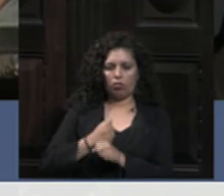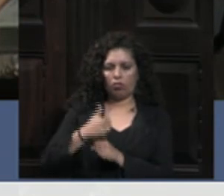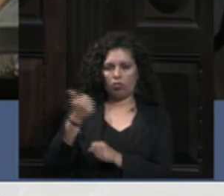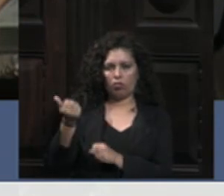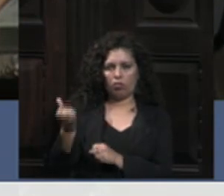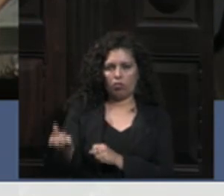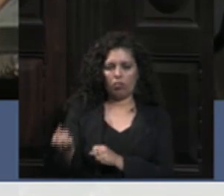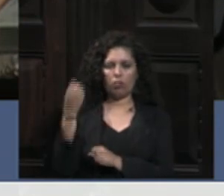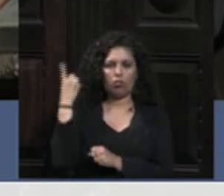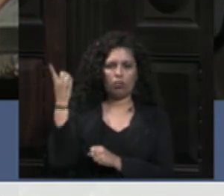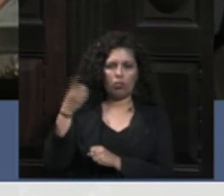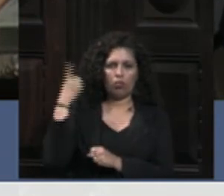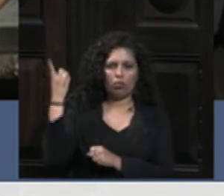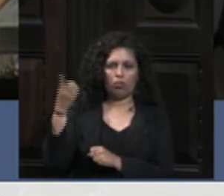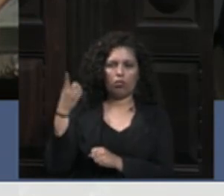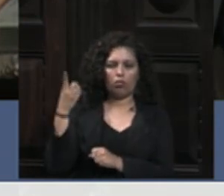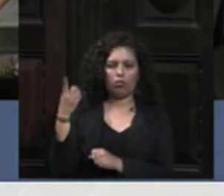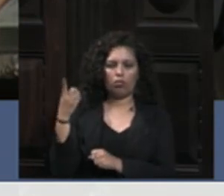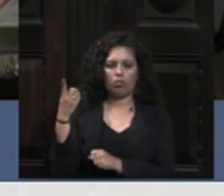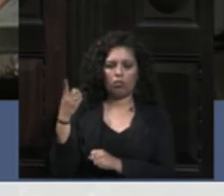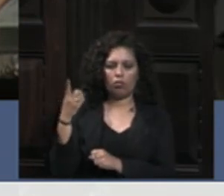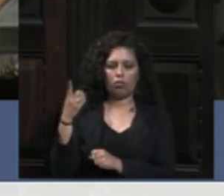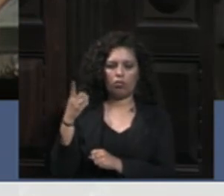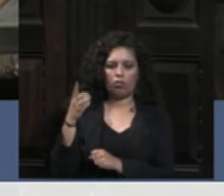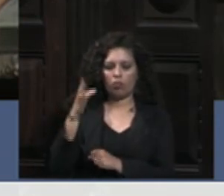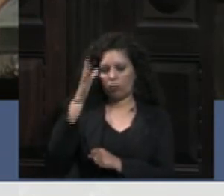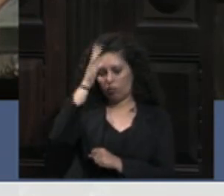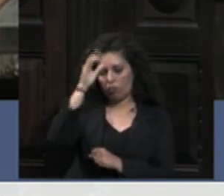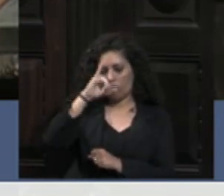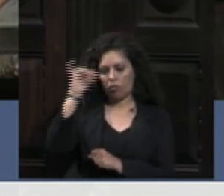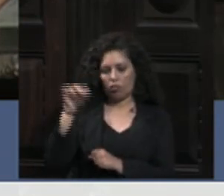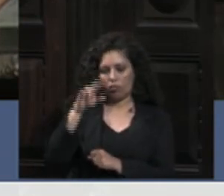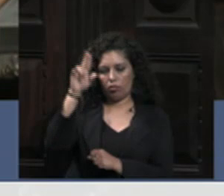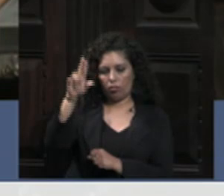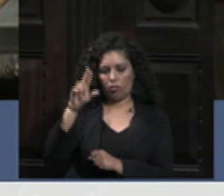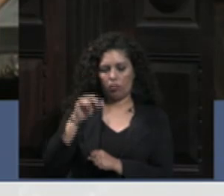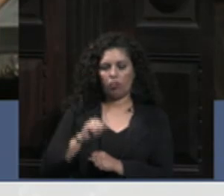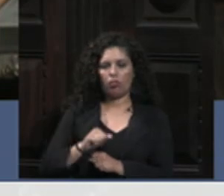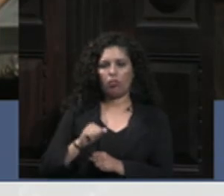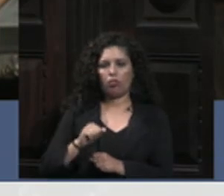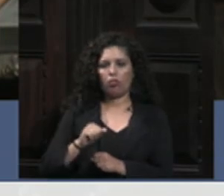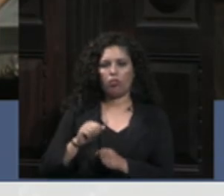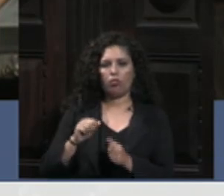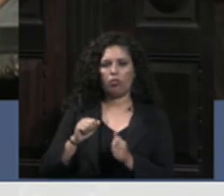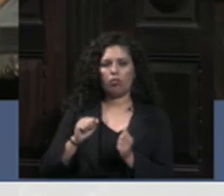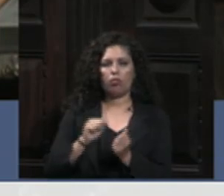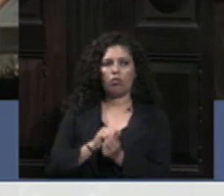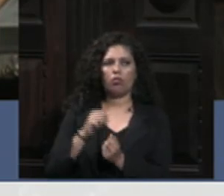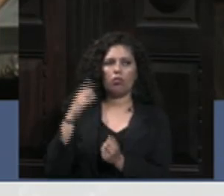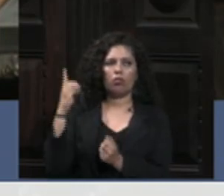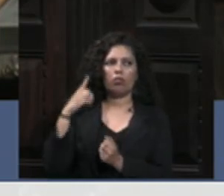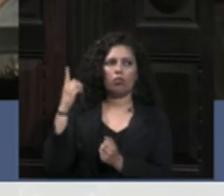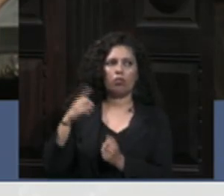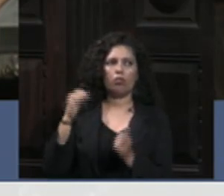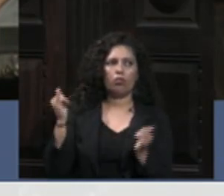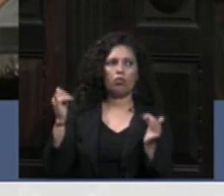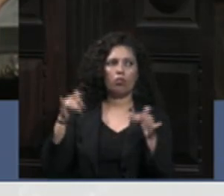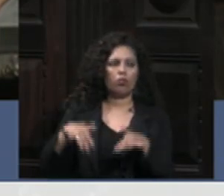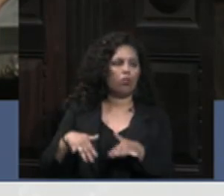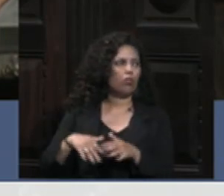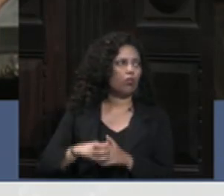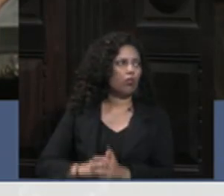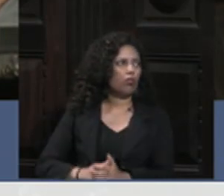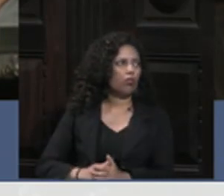1644/2016, de autoria do deputado Tia Ju e Valdec Carneiro. Redação final.